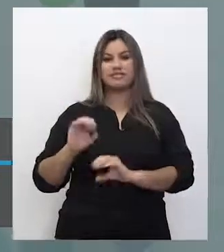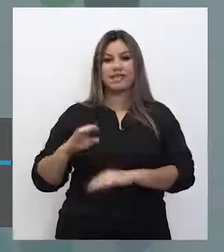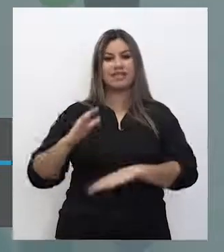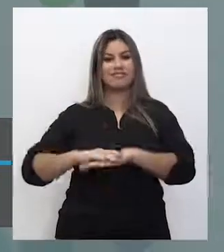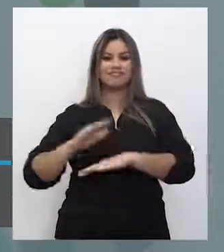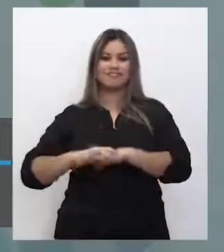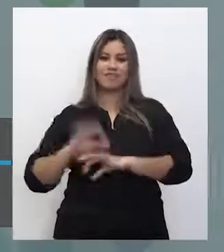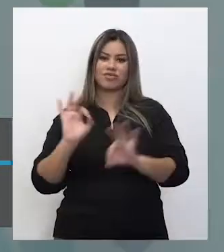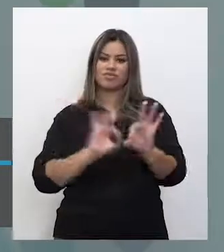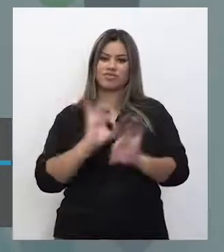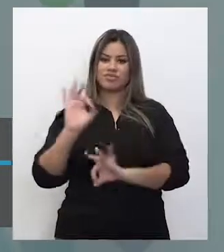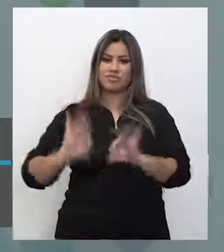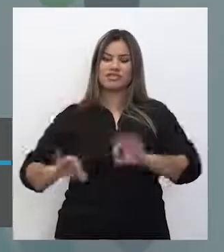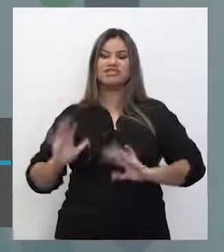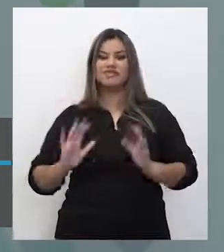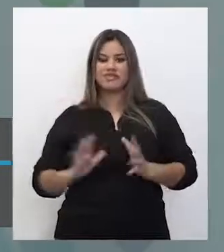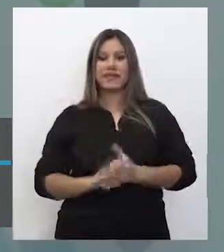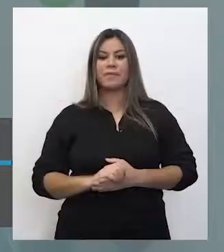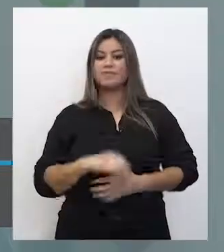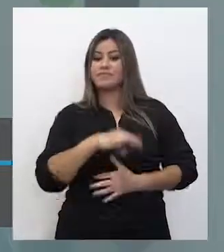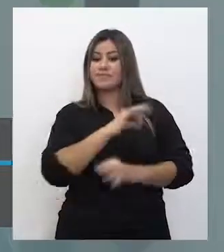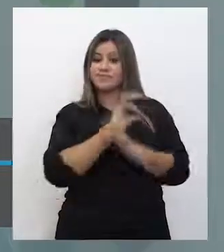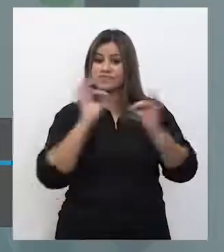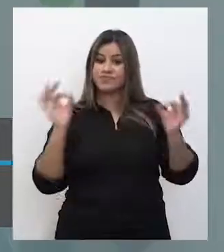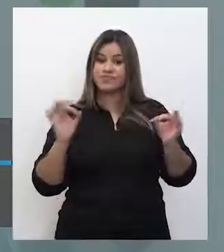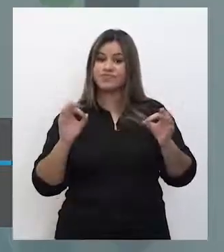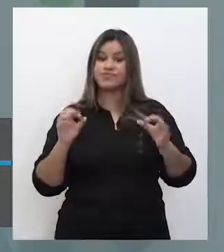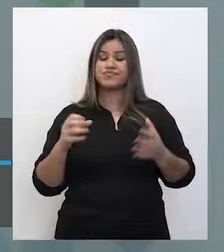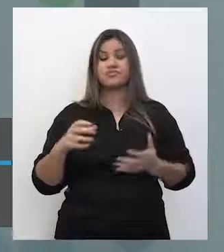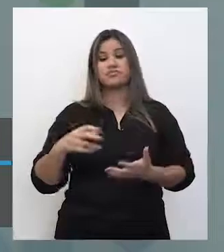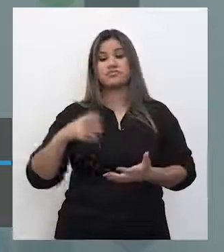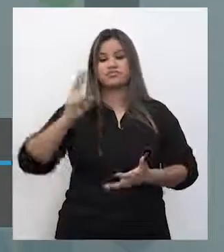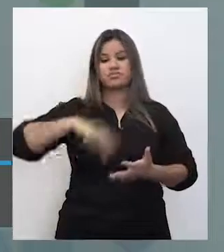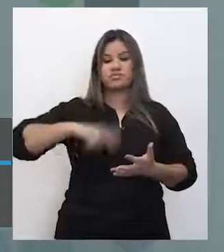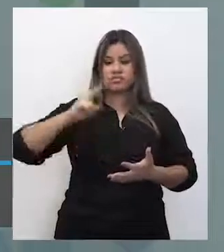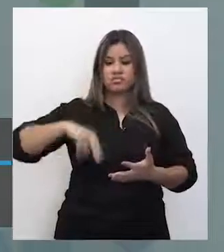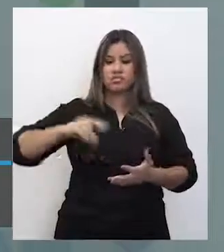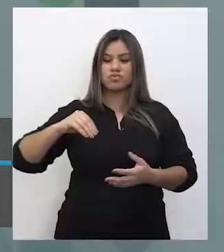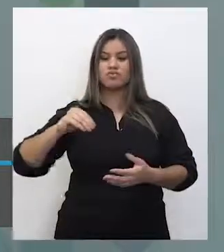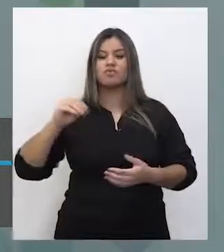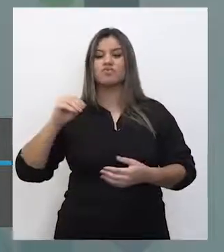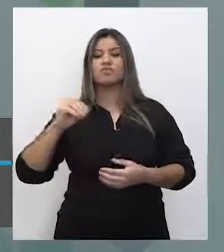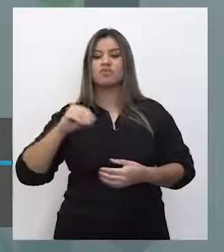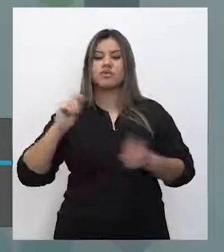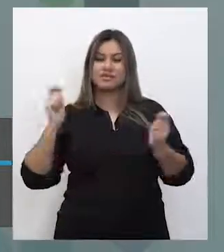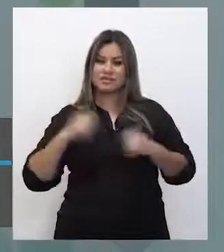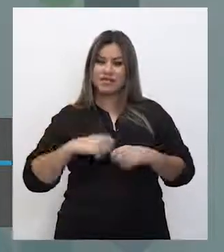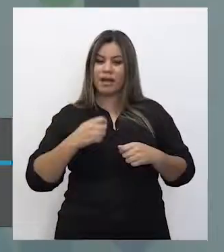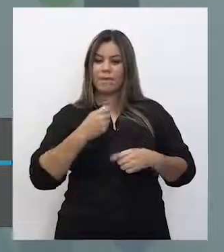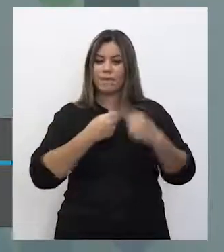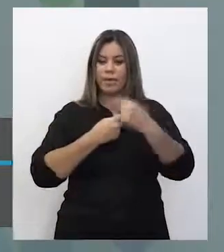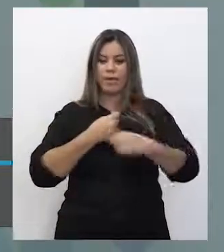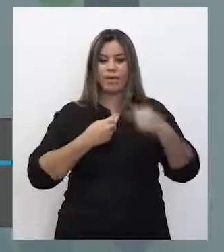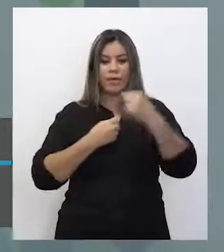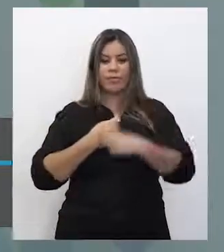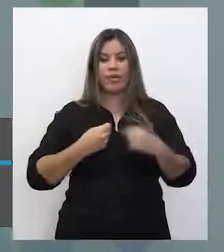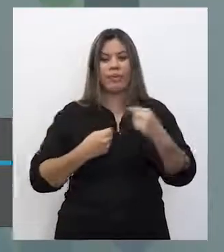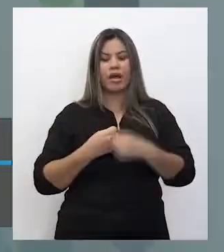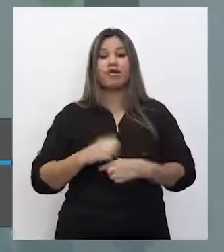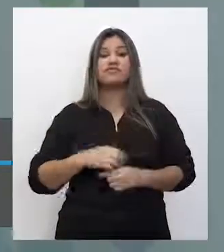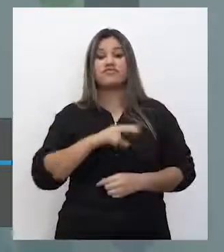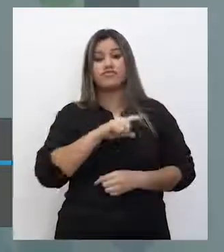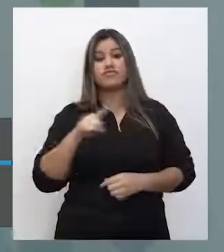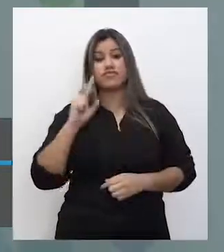estão fazendo. Gente, é ótimo para gravar leituras. E aí vocês viram que neste texto, olha só